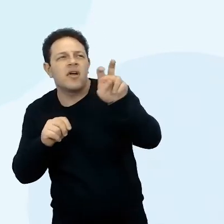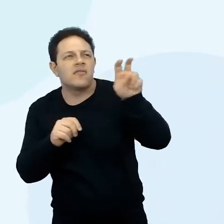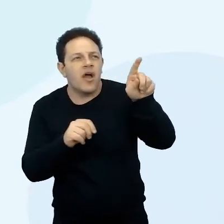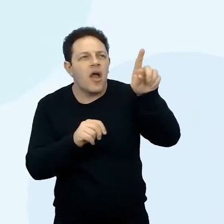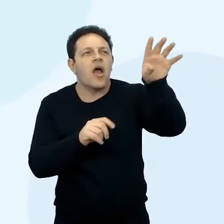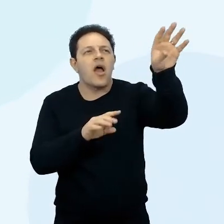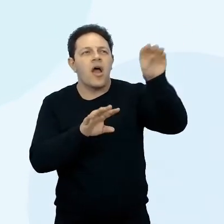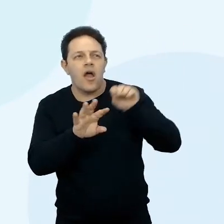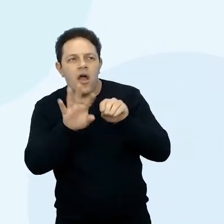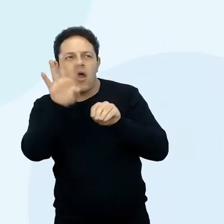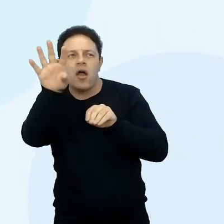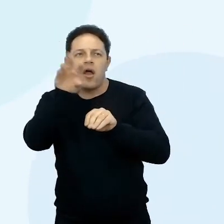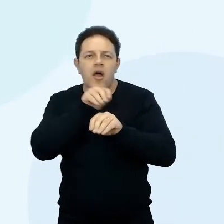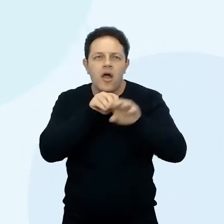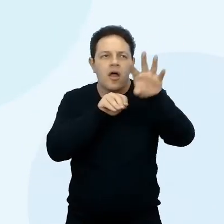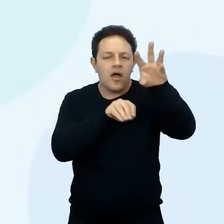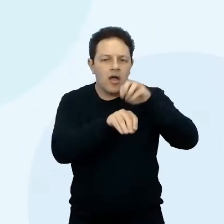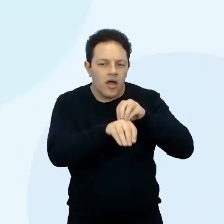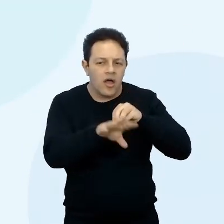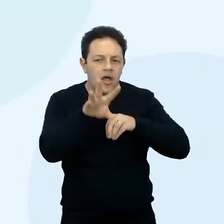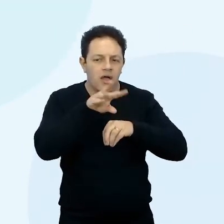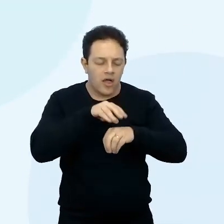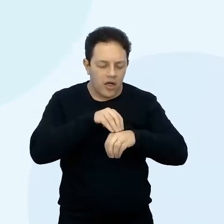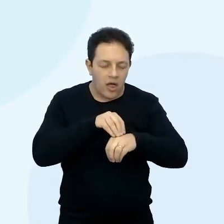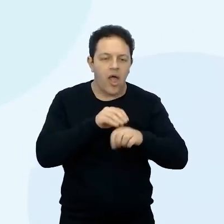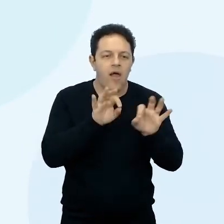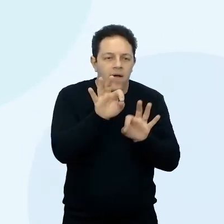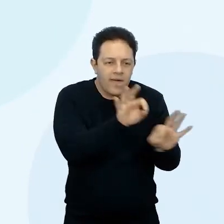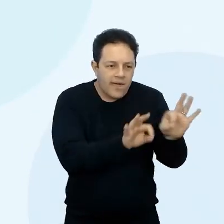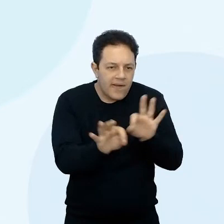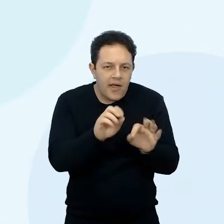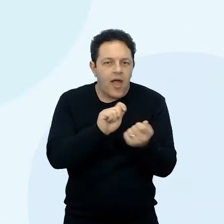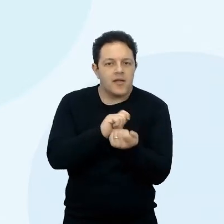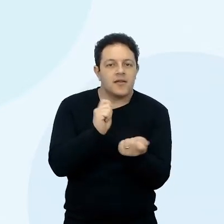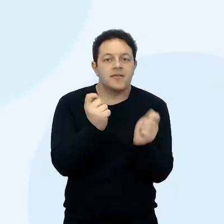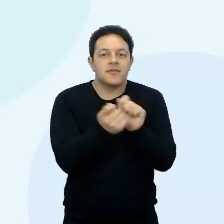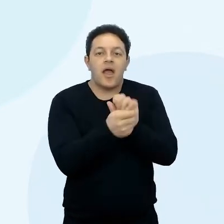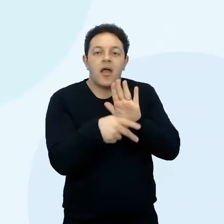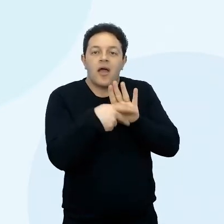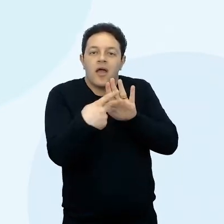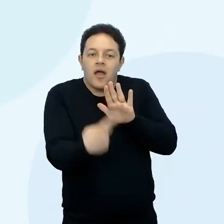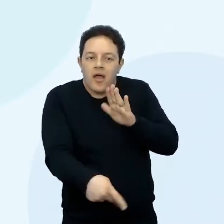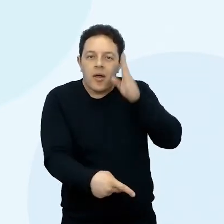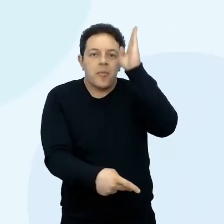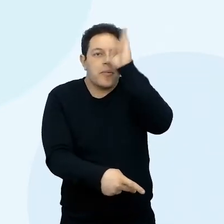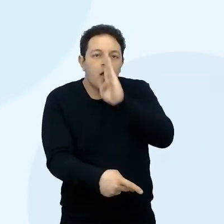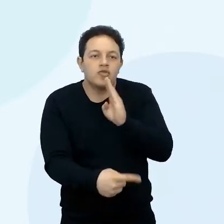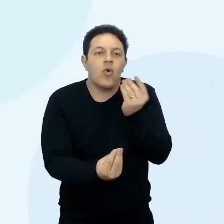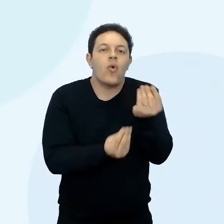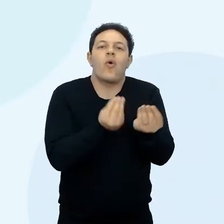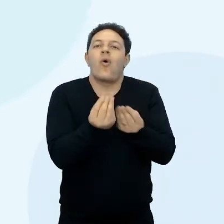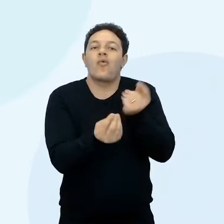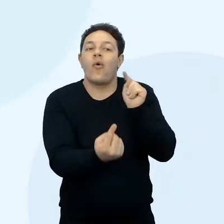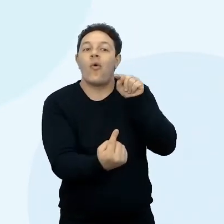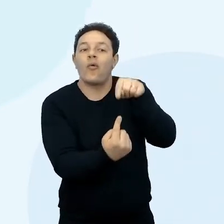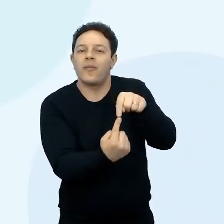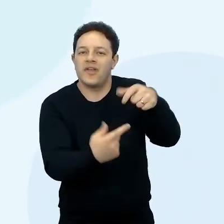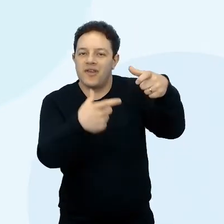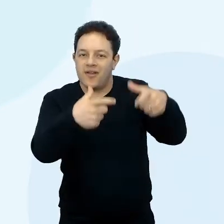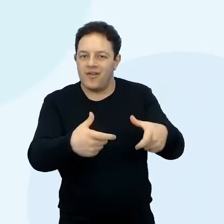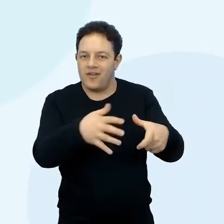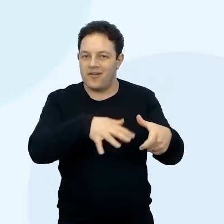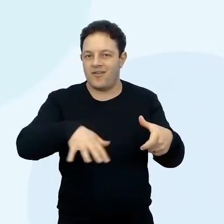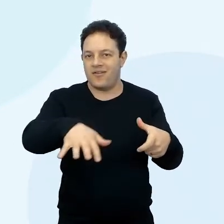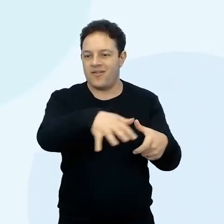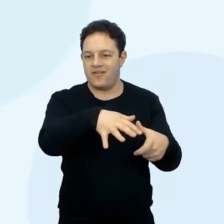para o contexto brasileiro e adapta esse elemento estrangeiro a algo muito local,